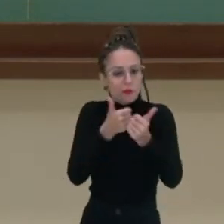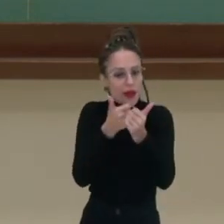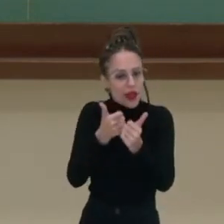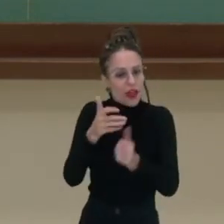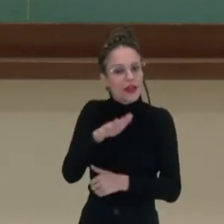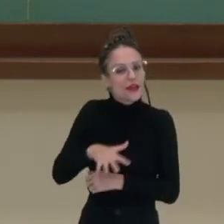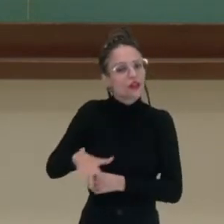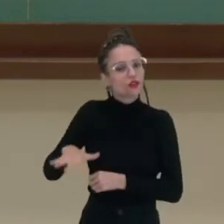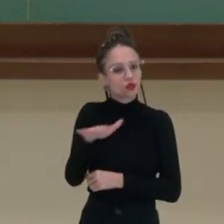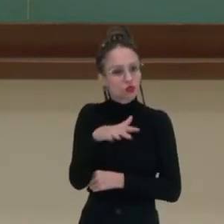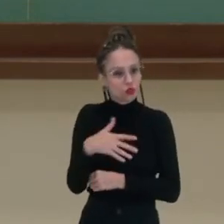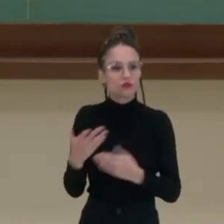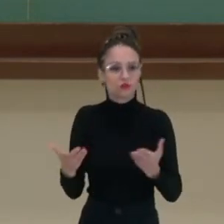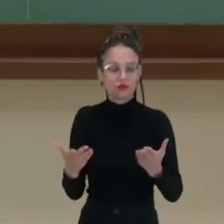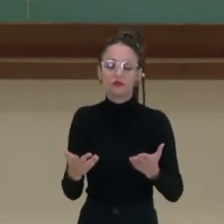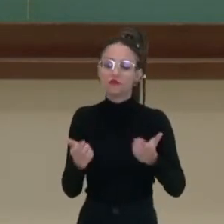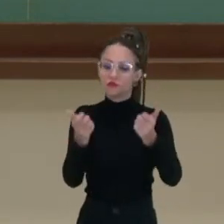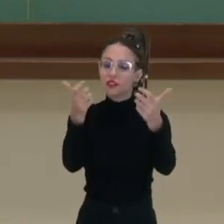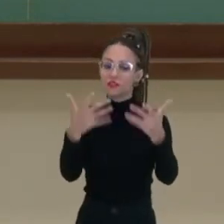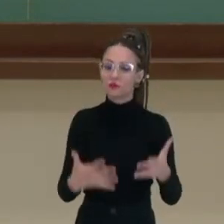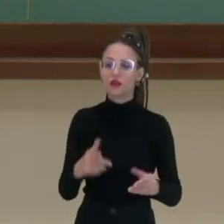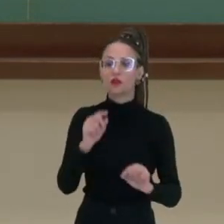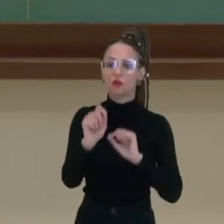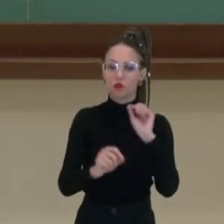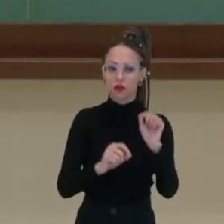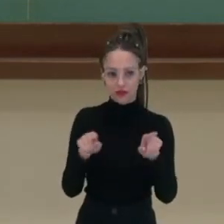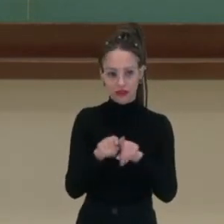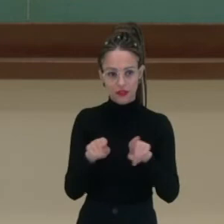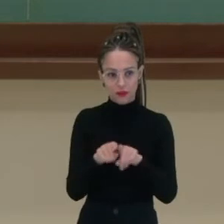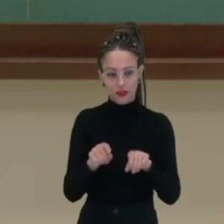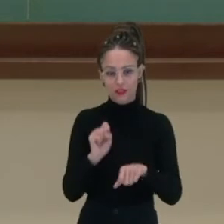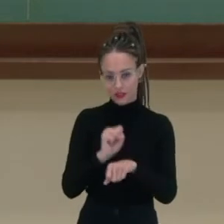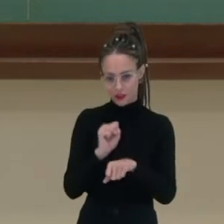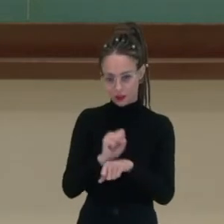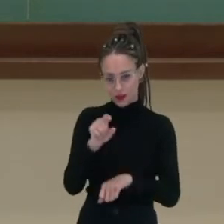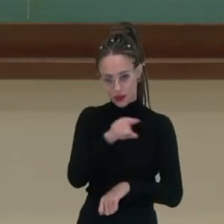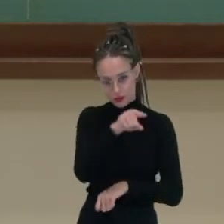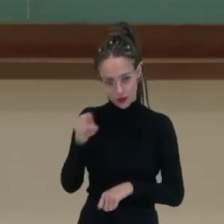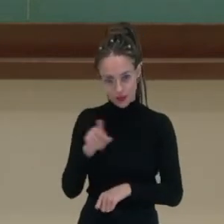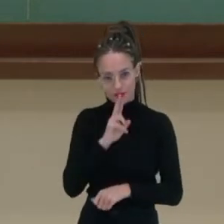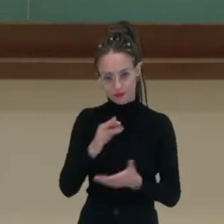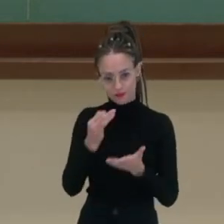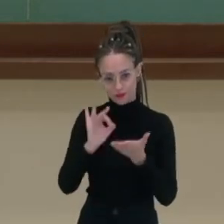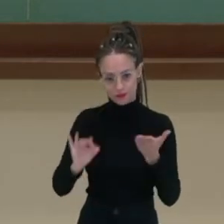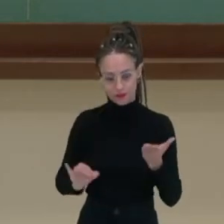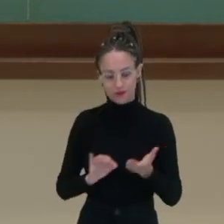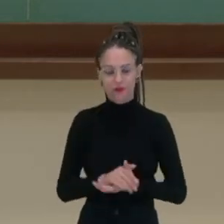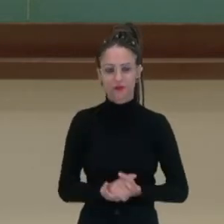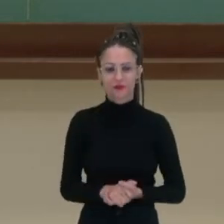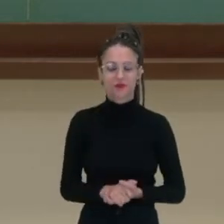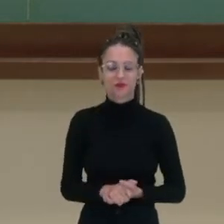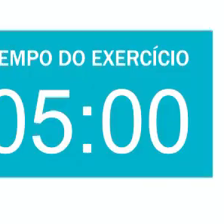você, né? E daí eles vão poder te auxiliar nisso também. E eu aguardo vocês com uma possível resposta.